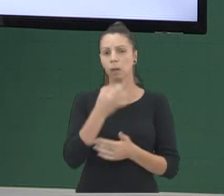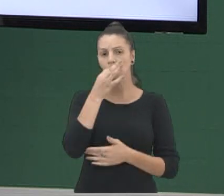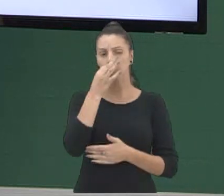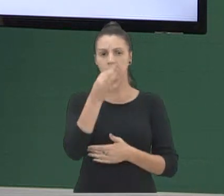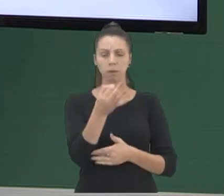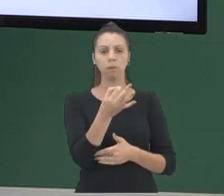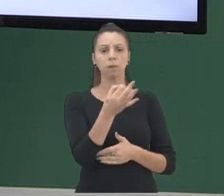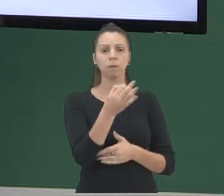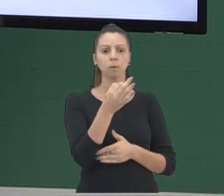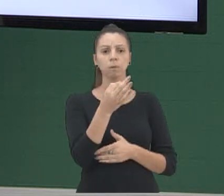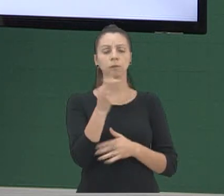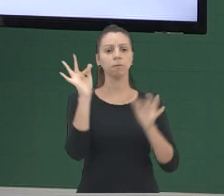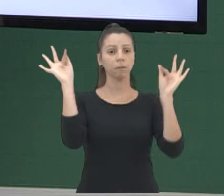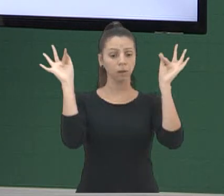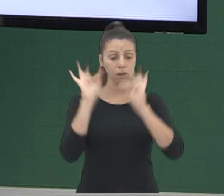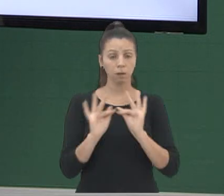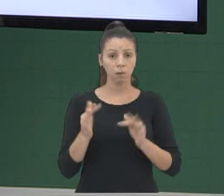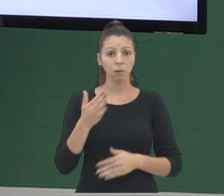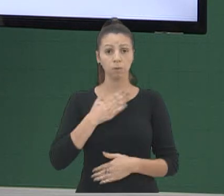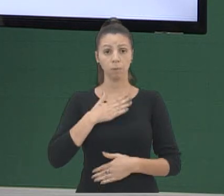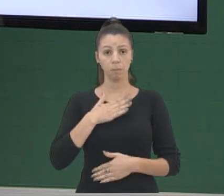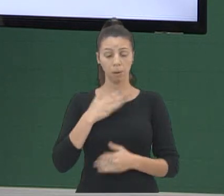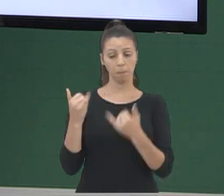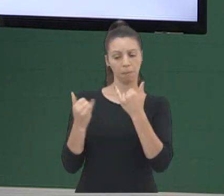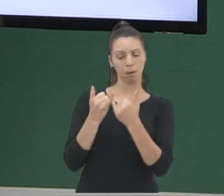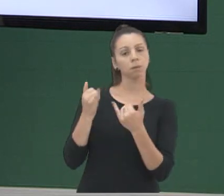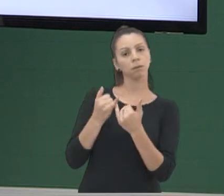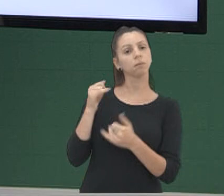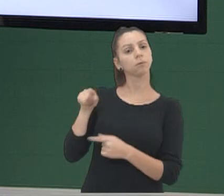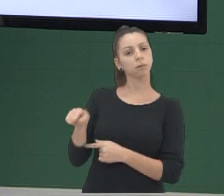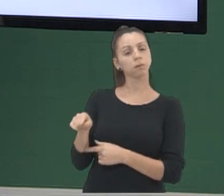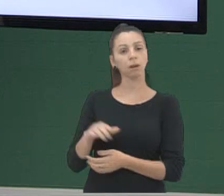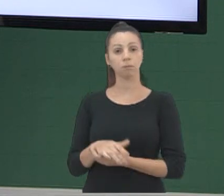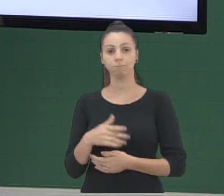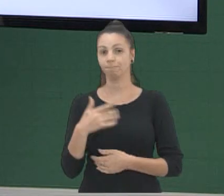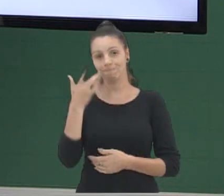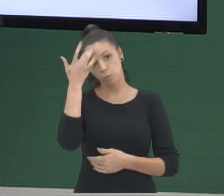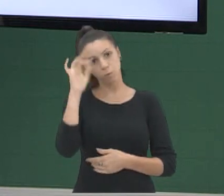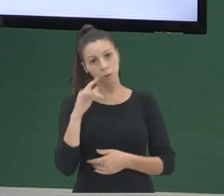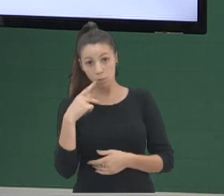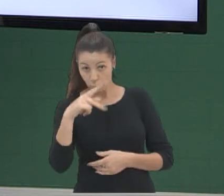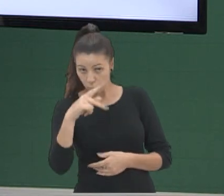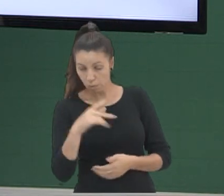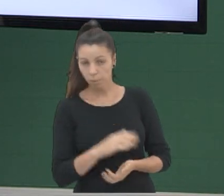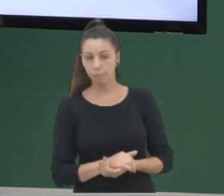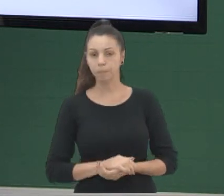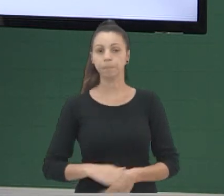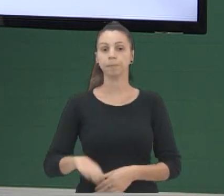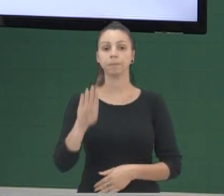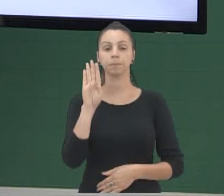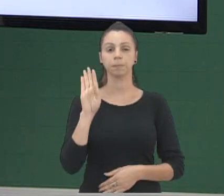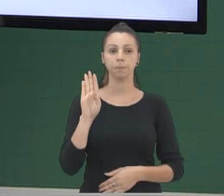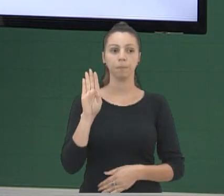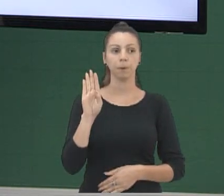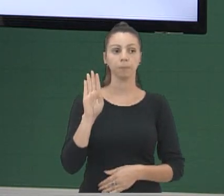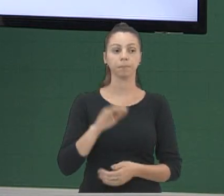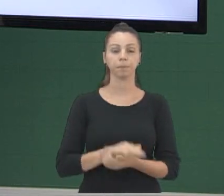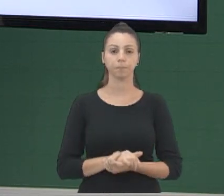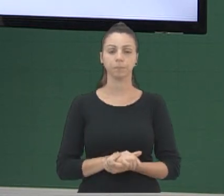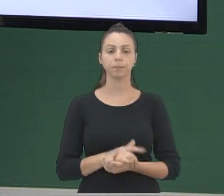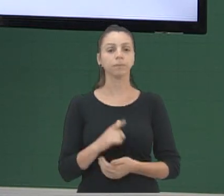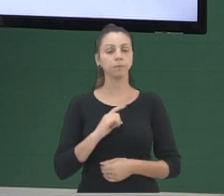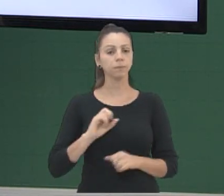felicidade, para mim, no meu caso, se parece com o dela. Não sei o seu. Na letra B, alguma